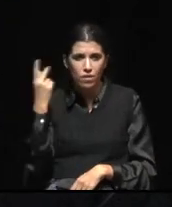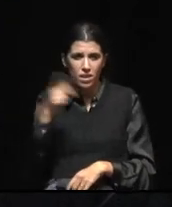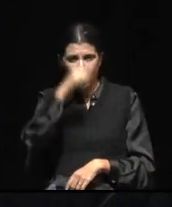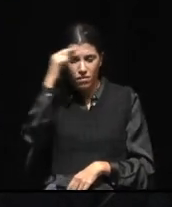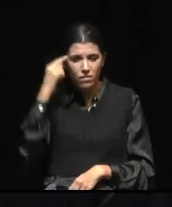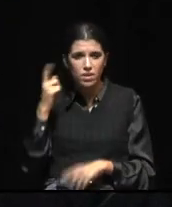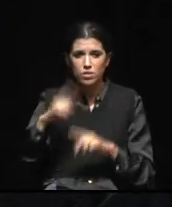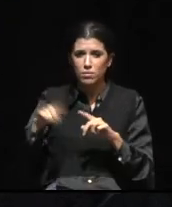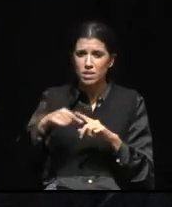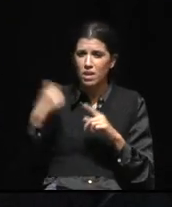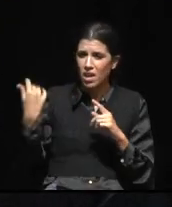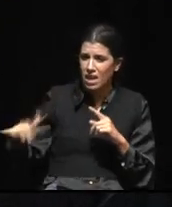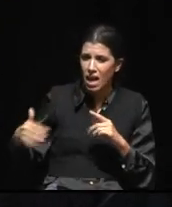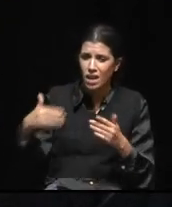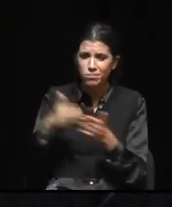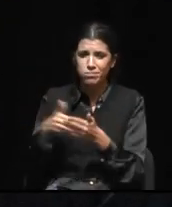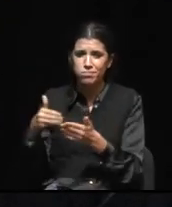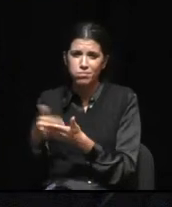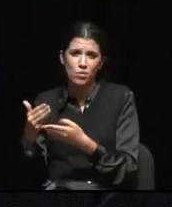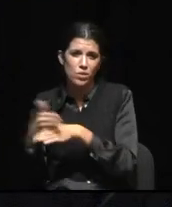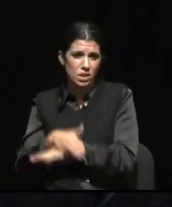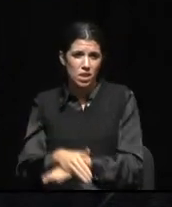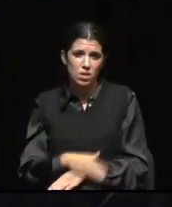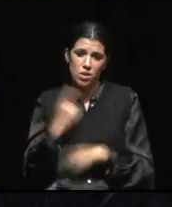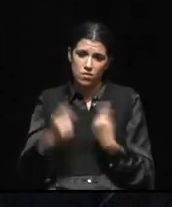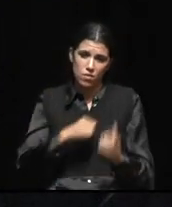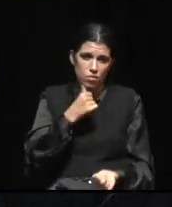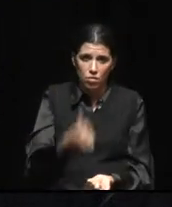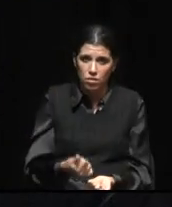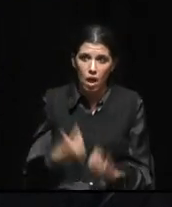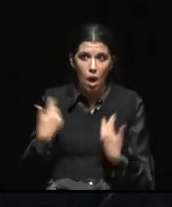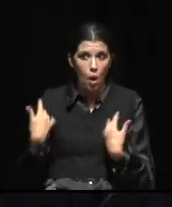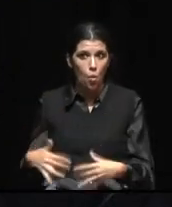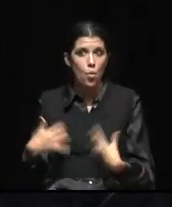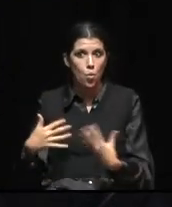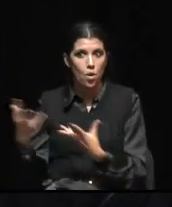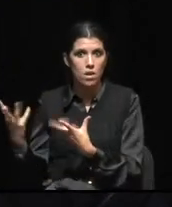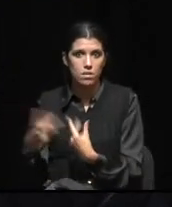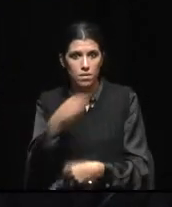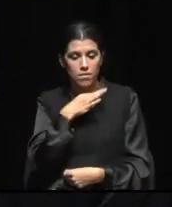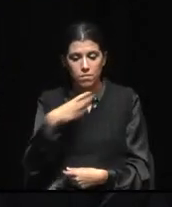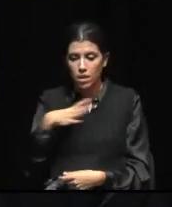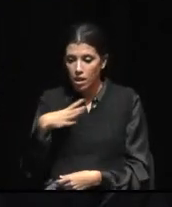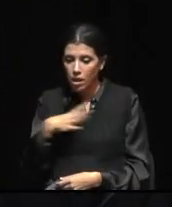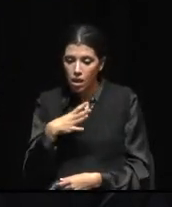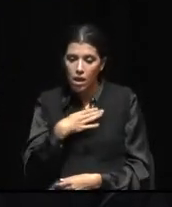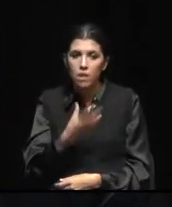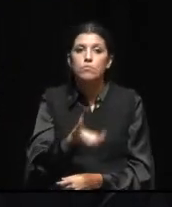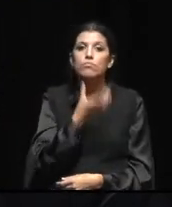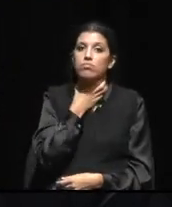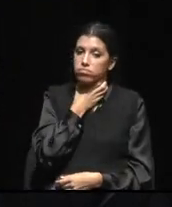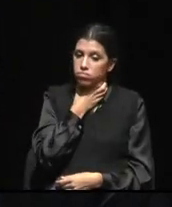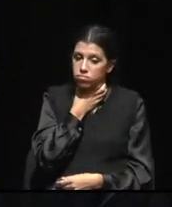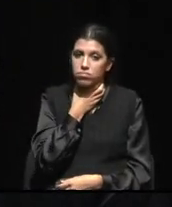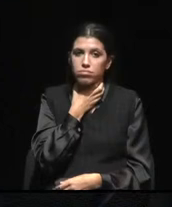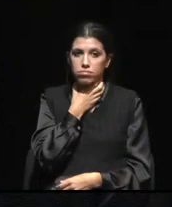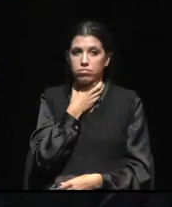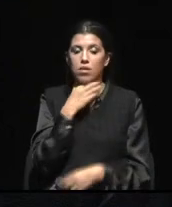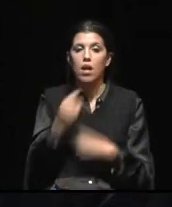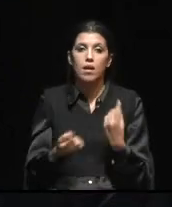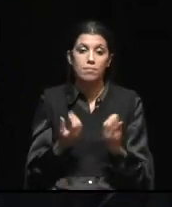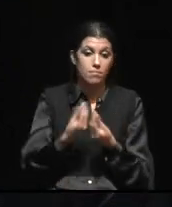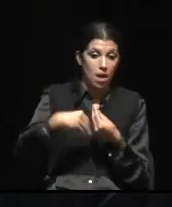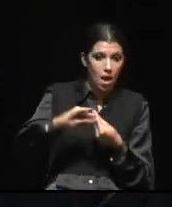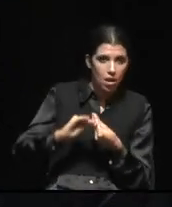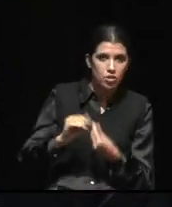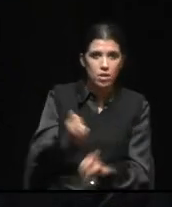propinas persistem sendo uma barreira no acesso ao ensino superior pesando nos orçamentos das famílias tantas vezes de forma determinante somando a